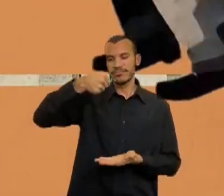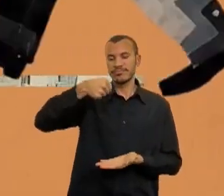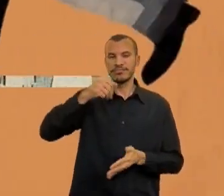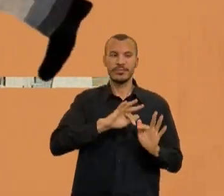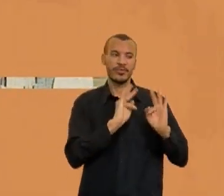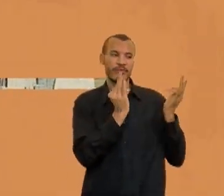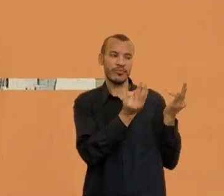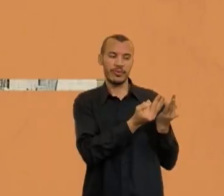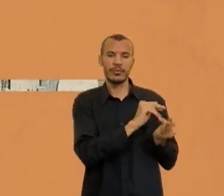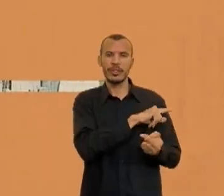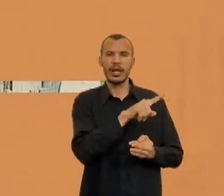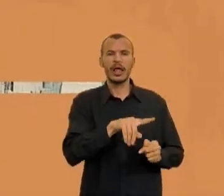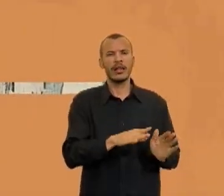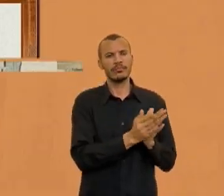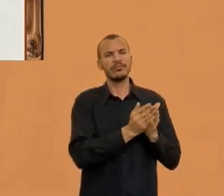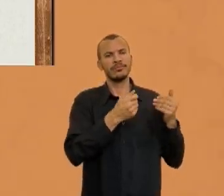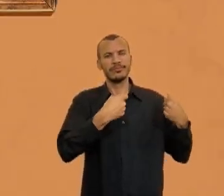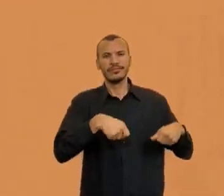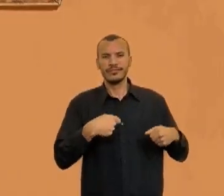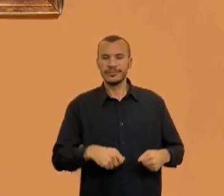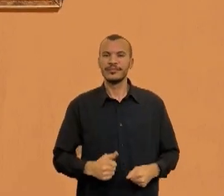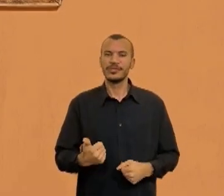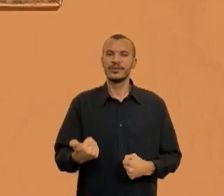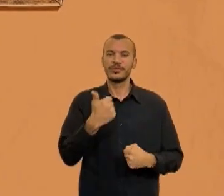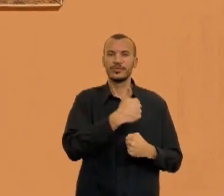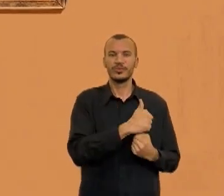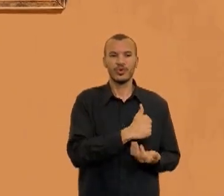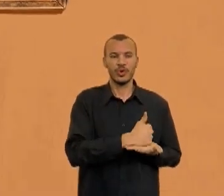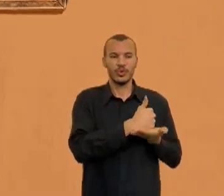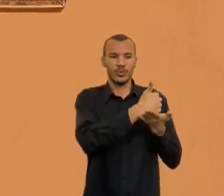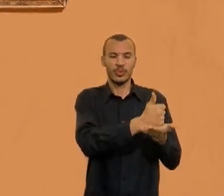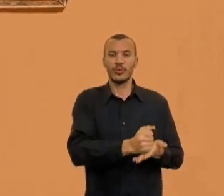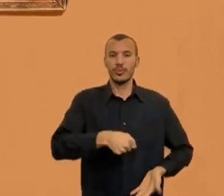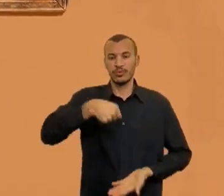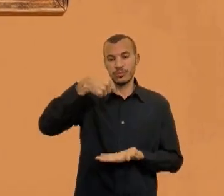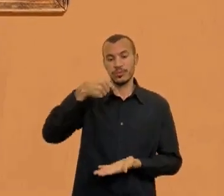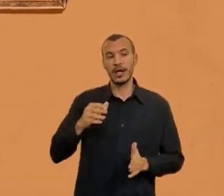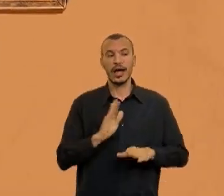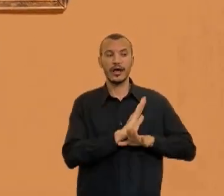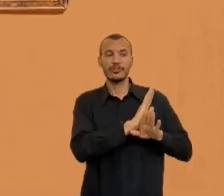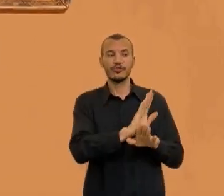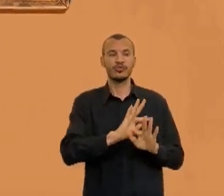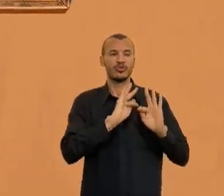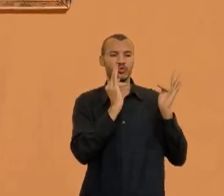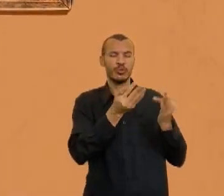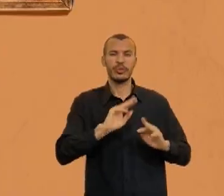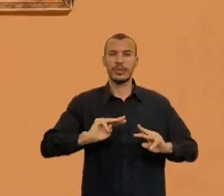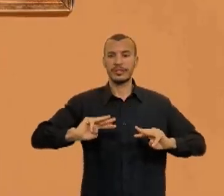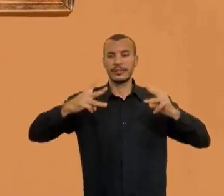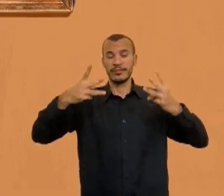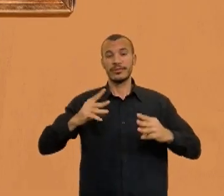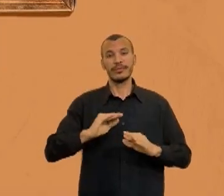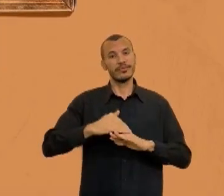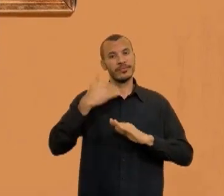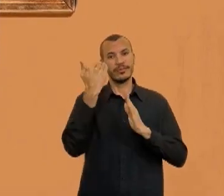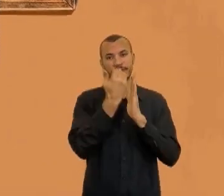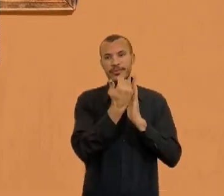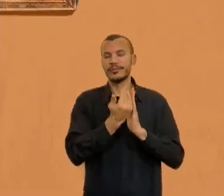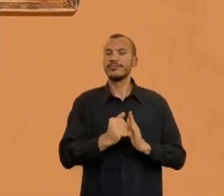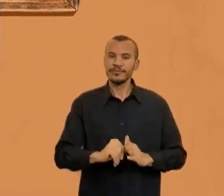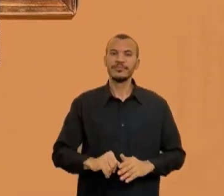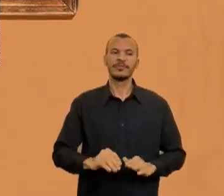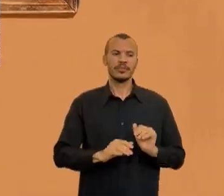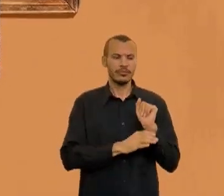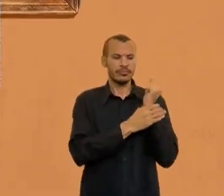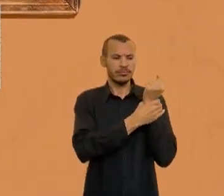de gás para as famílias que mais precisam. Ele substitui o auxílio gás e agora atende 3 vezes mais lares com